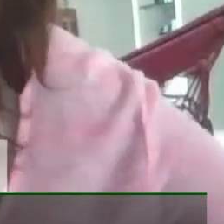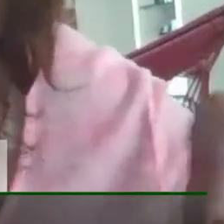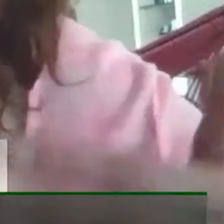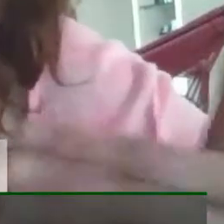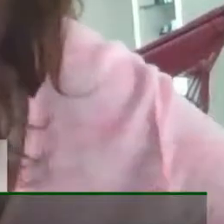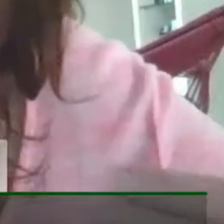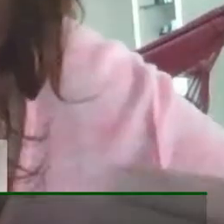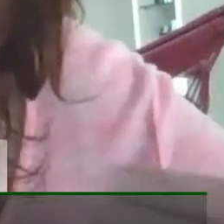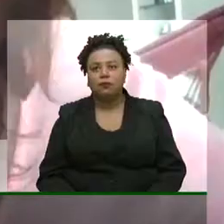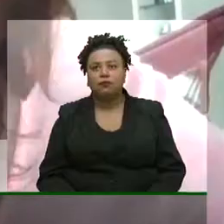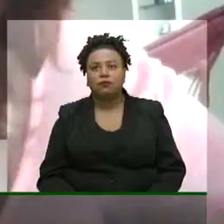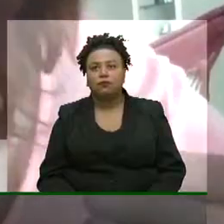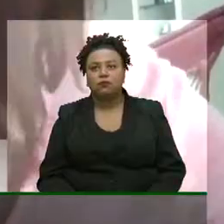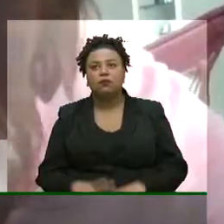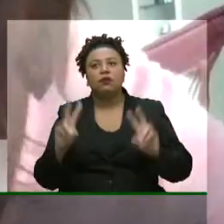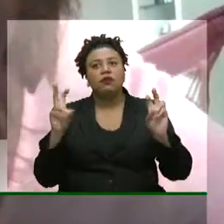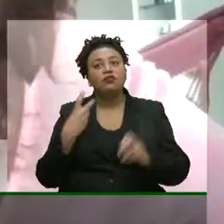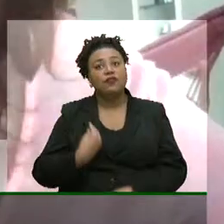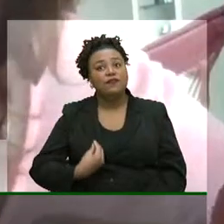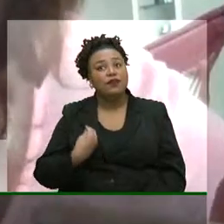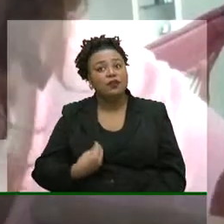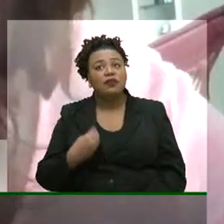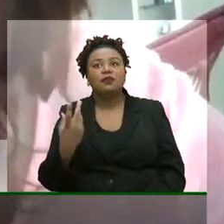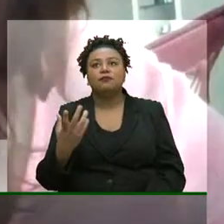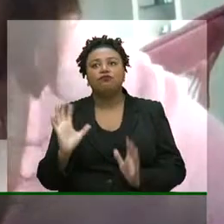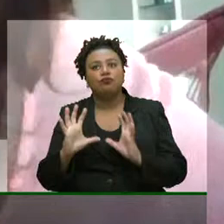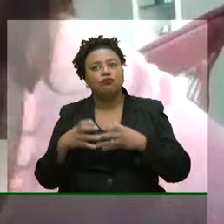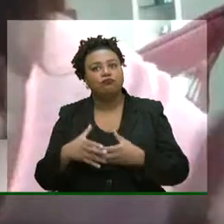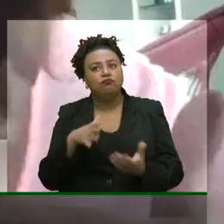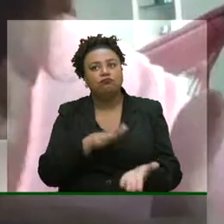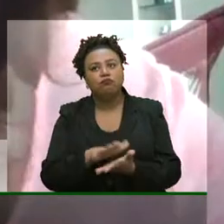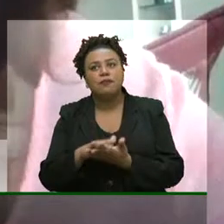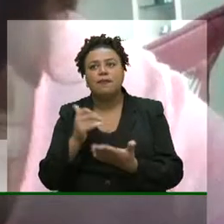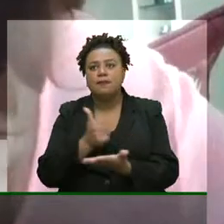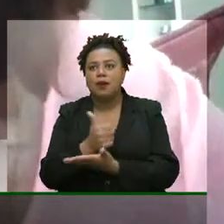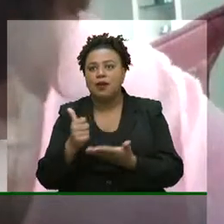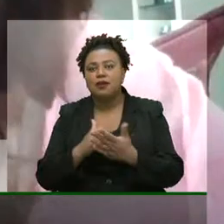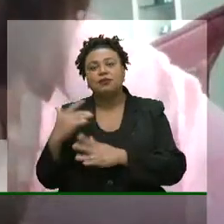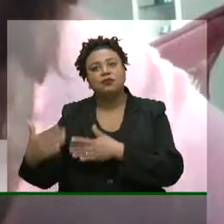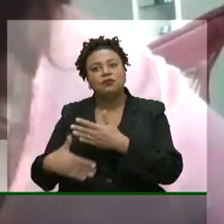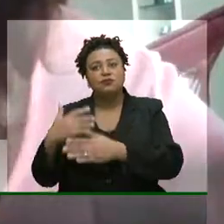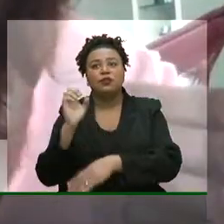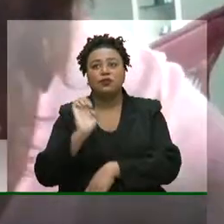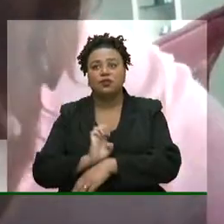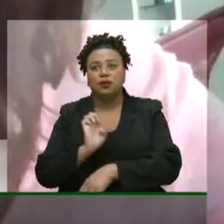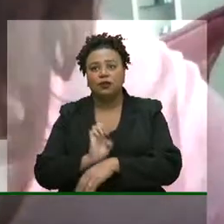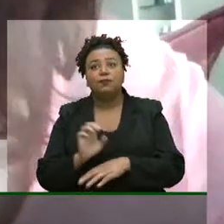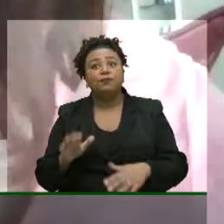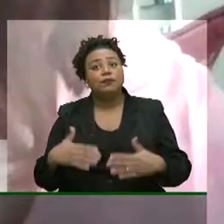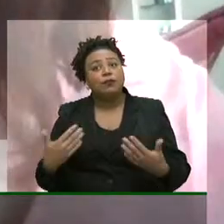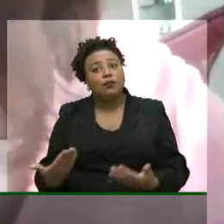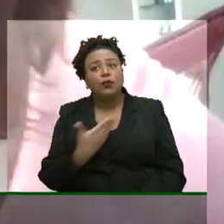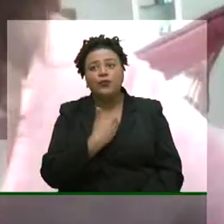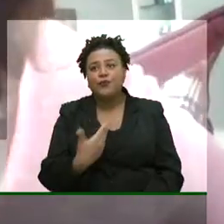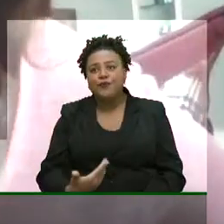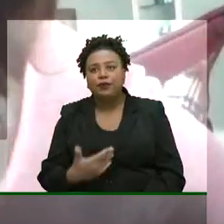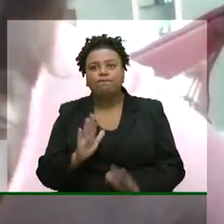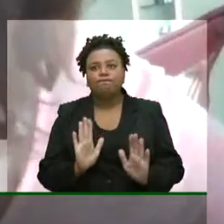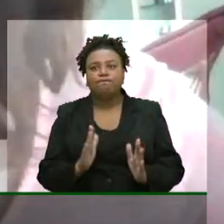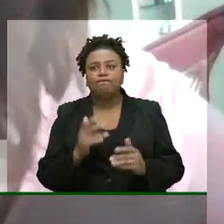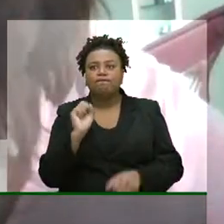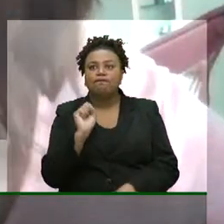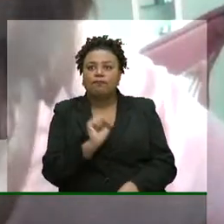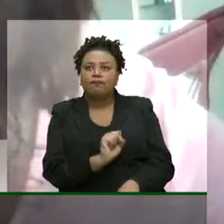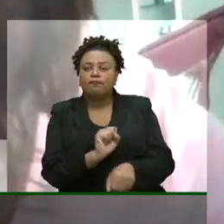de sobrevivência, de vida, de cadeias produtivas básicas do desenvolvimento desse Estado. Então, o governo recua,